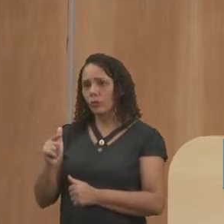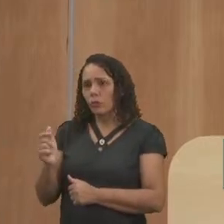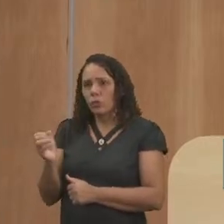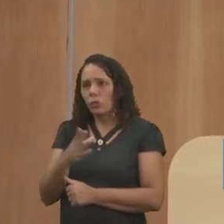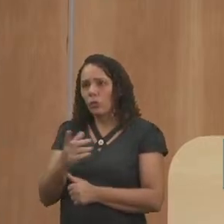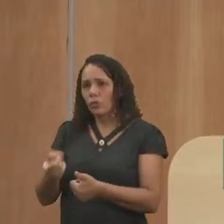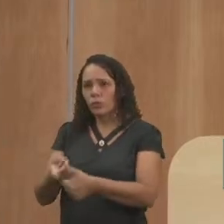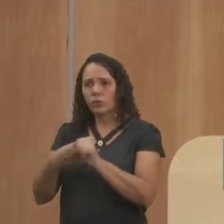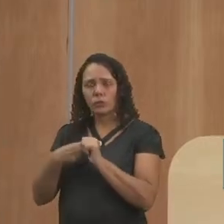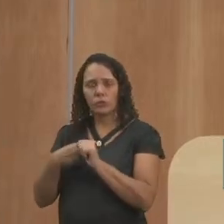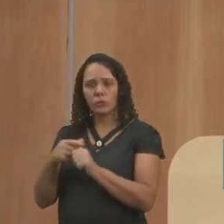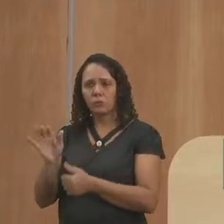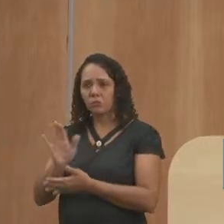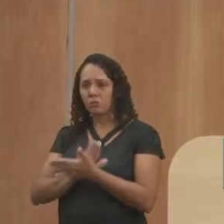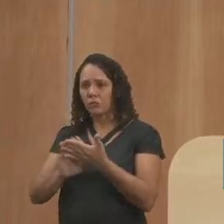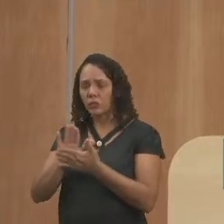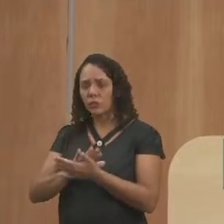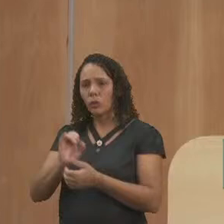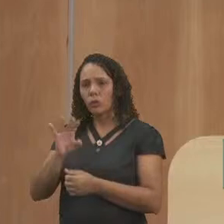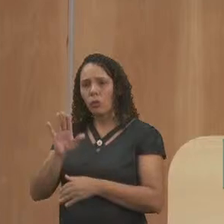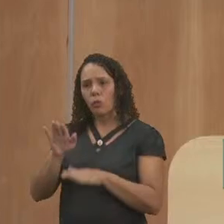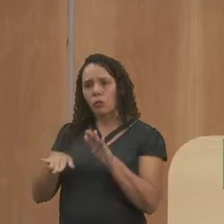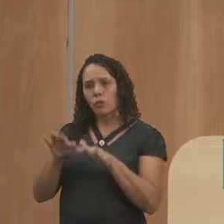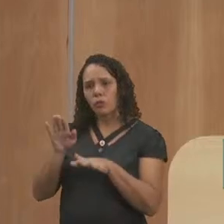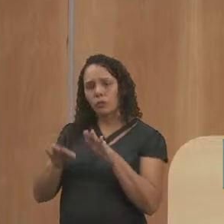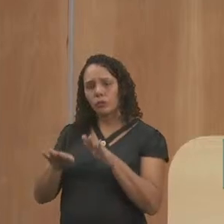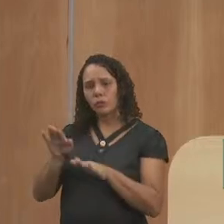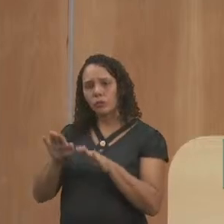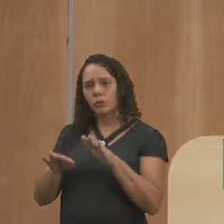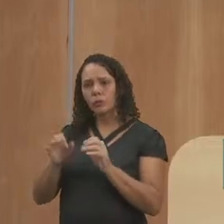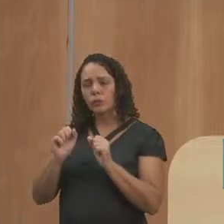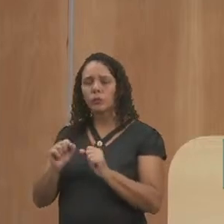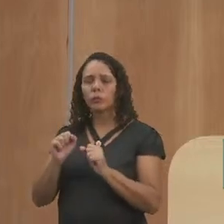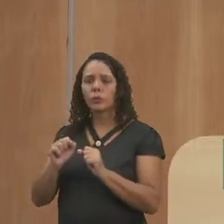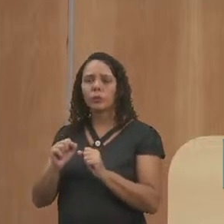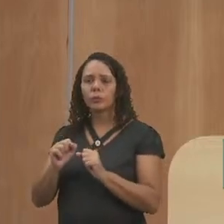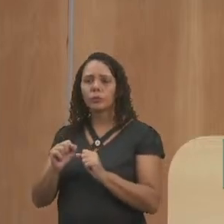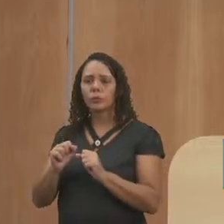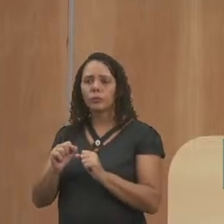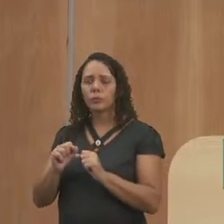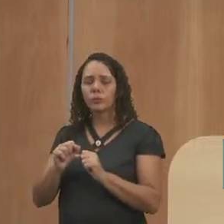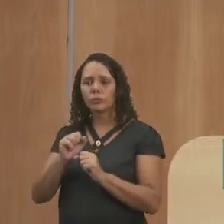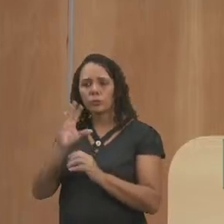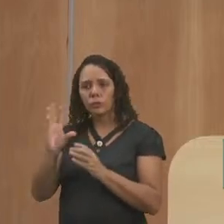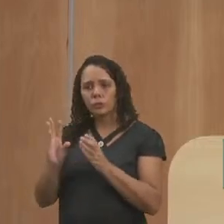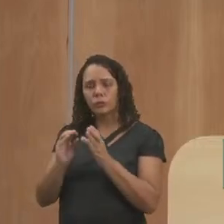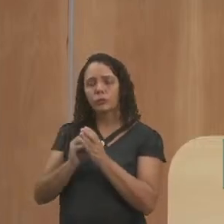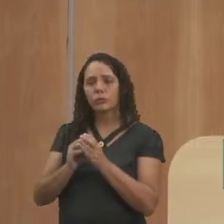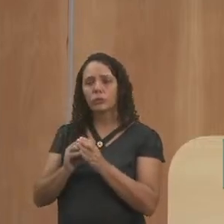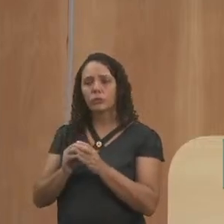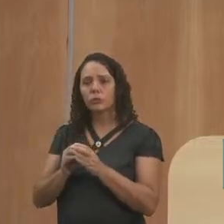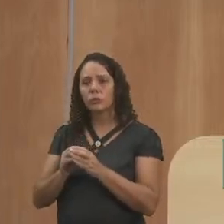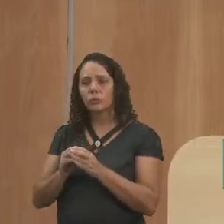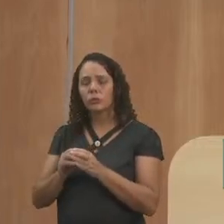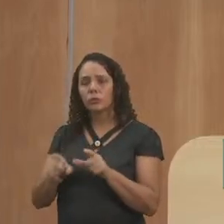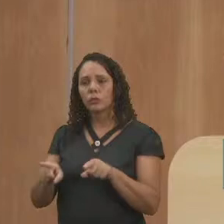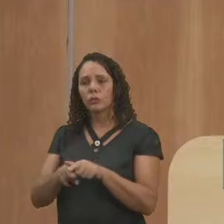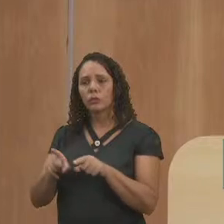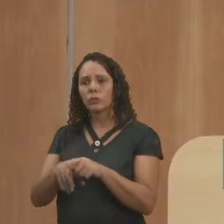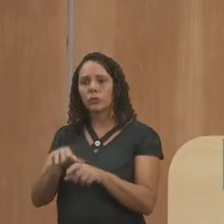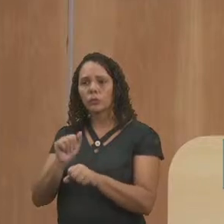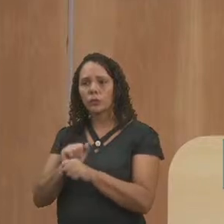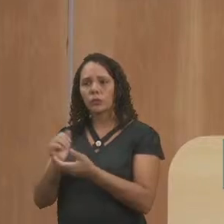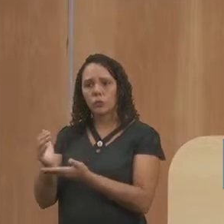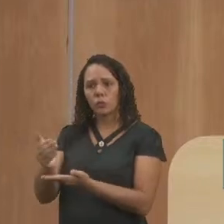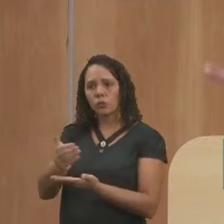nova dívida, o que teve foi uma variação cambial que pode ter culminado um pouco nesse estoque, e o congelamento da